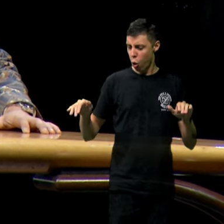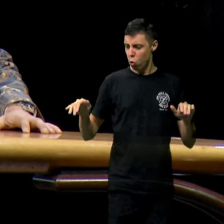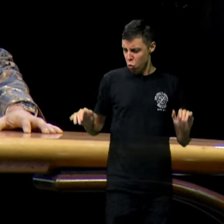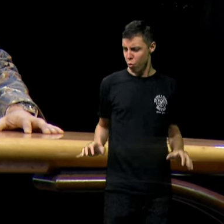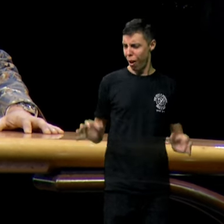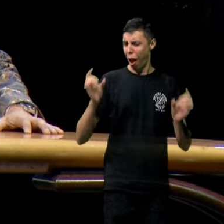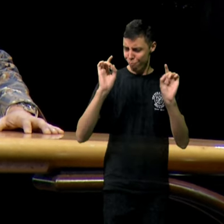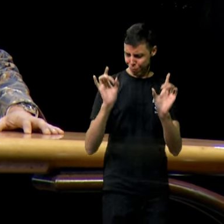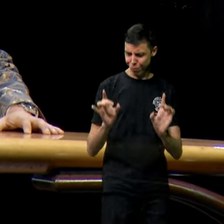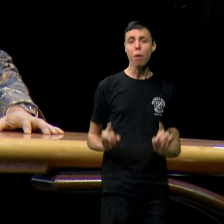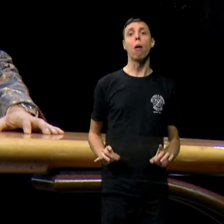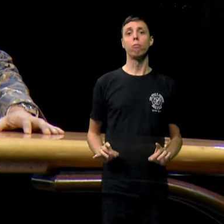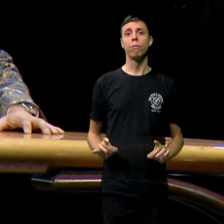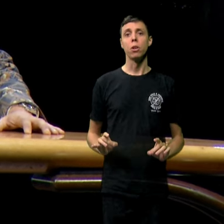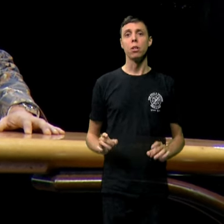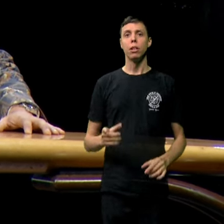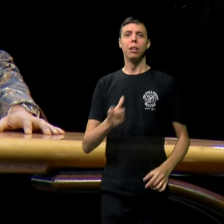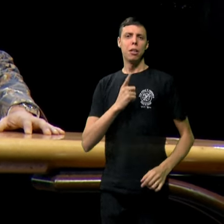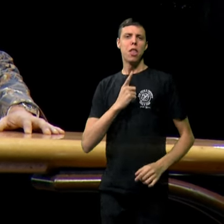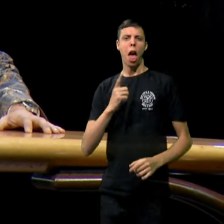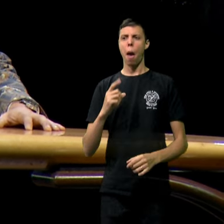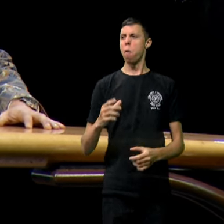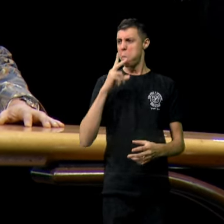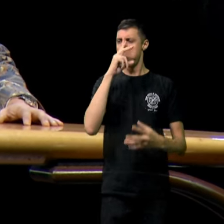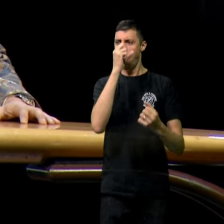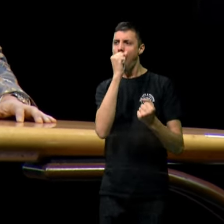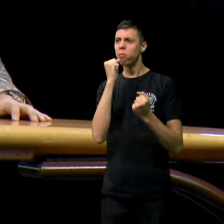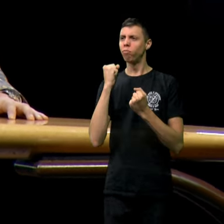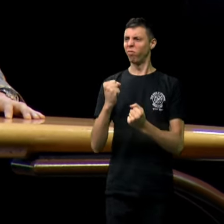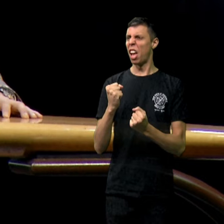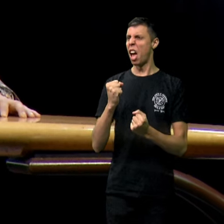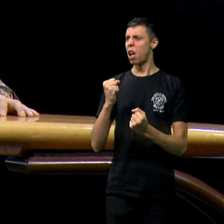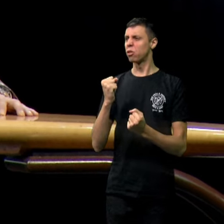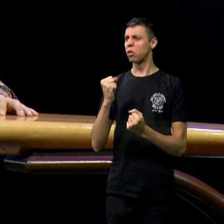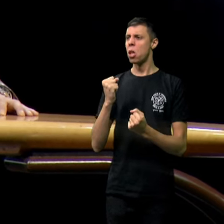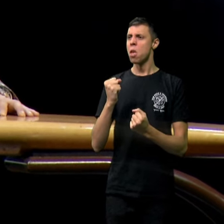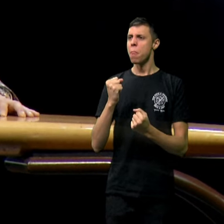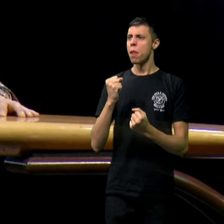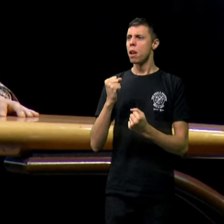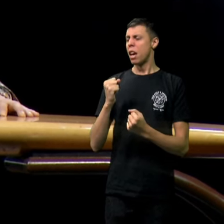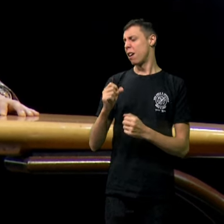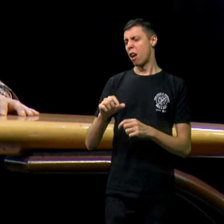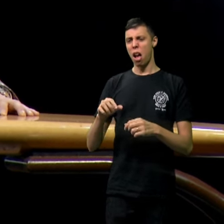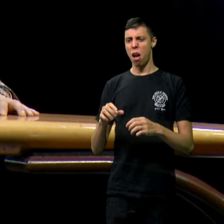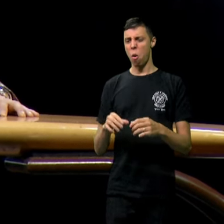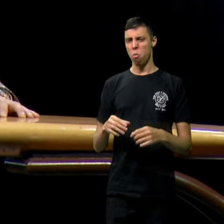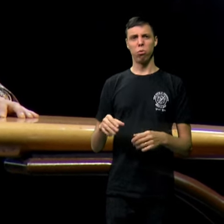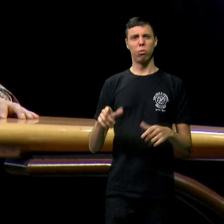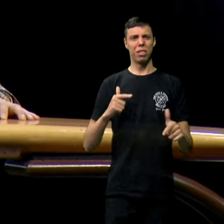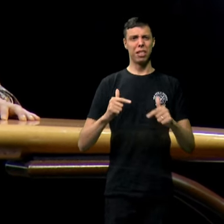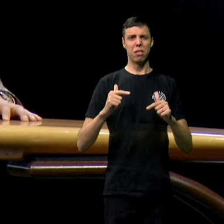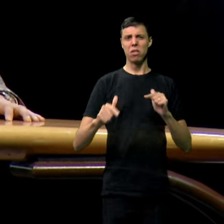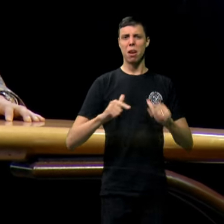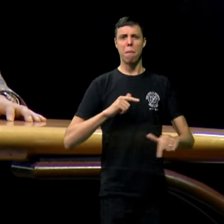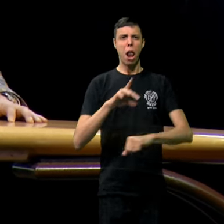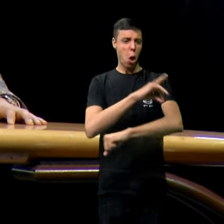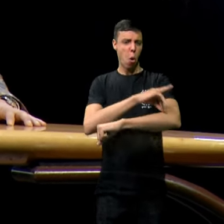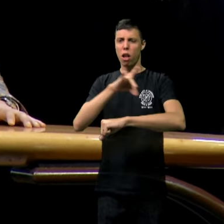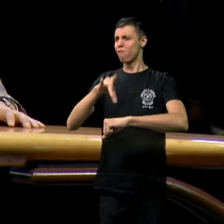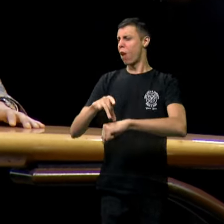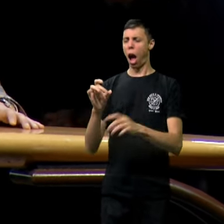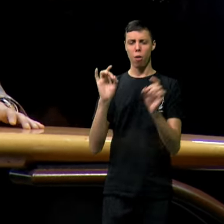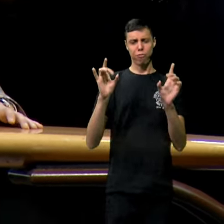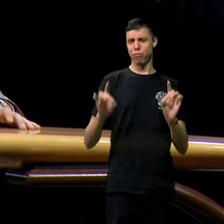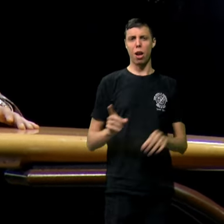Ele tem herança, ele tem poder, ele tem suficiência, porque ele não é um arquiteto, ele não é um engenheiro, ele não é um